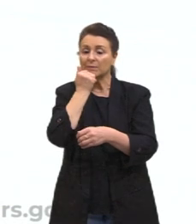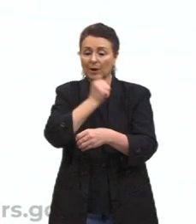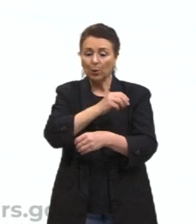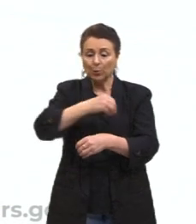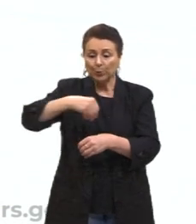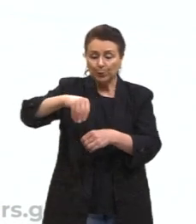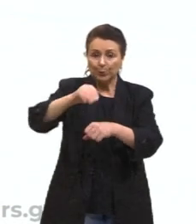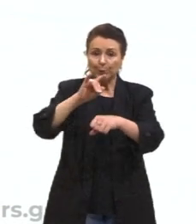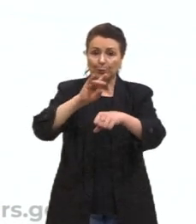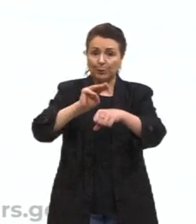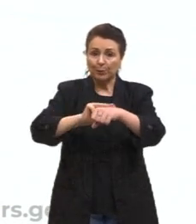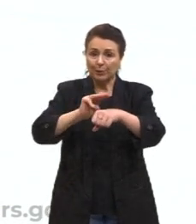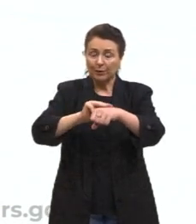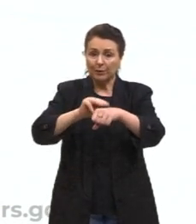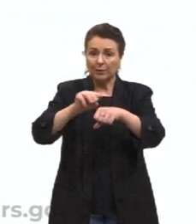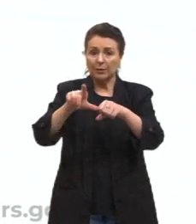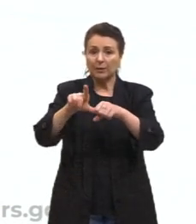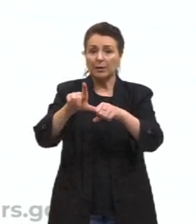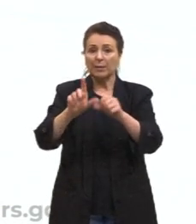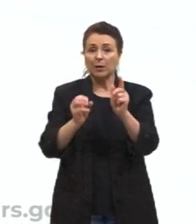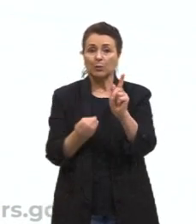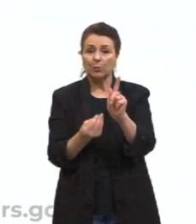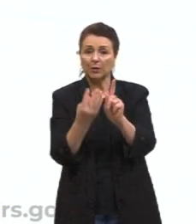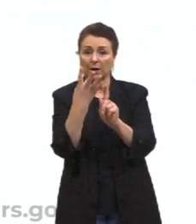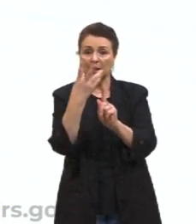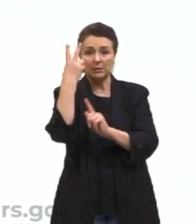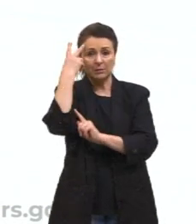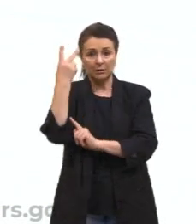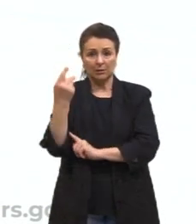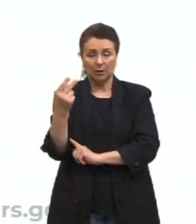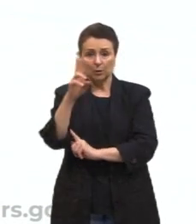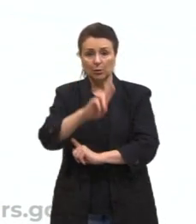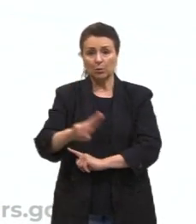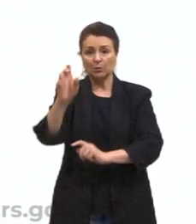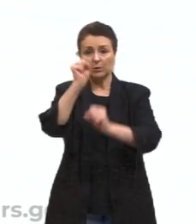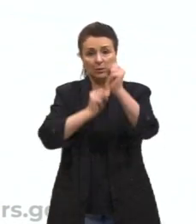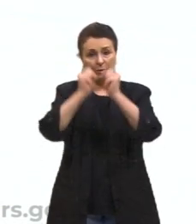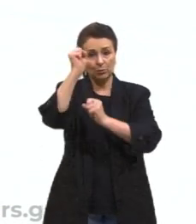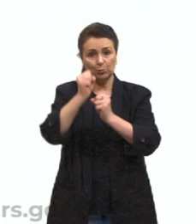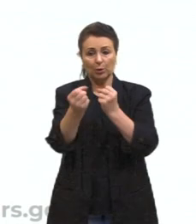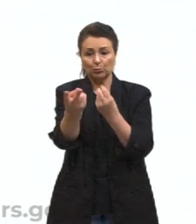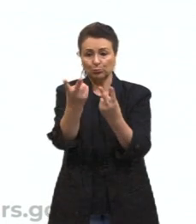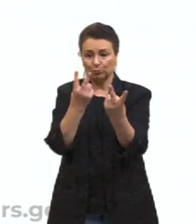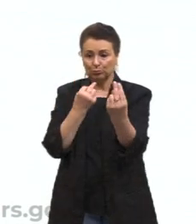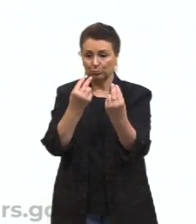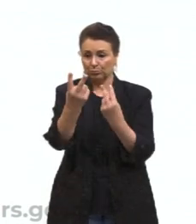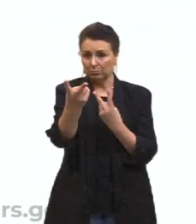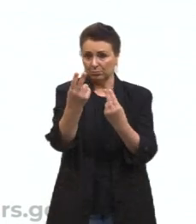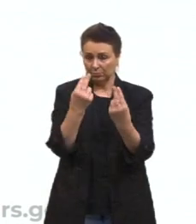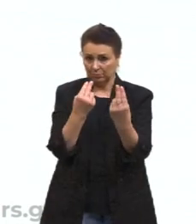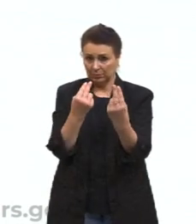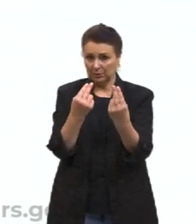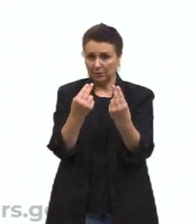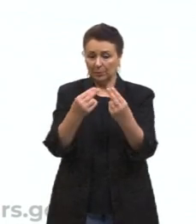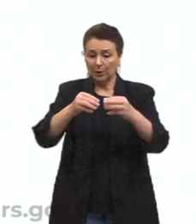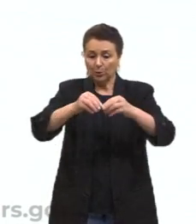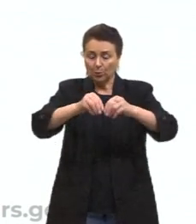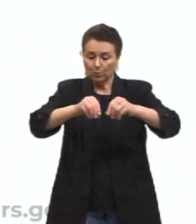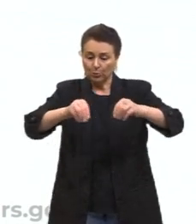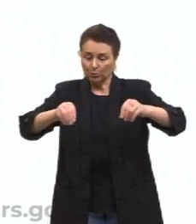para geração de energia atividades industriais e Transportes conversão do uso do solo